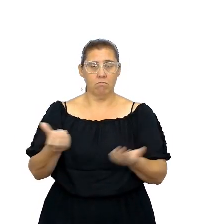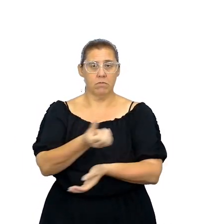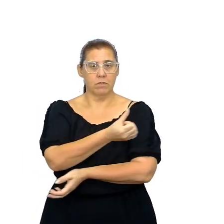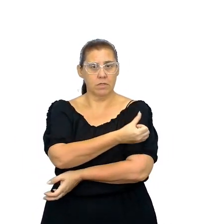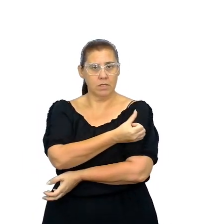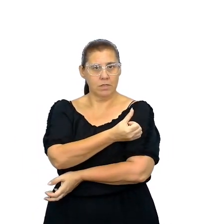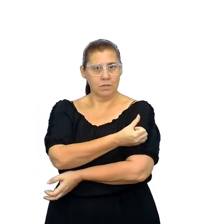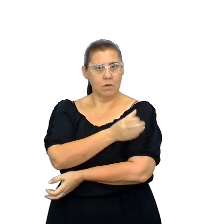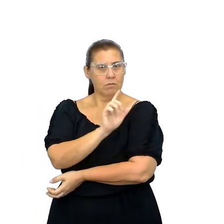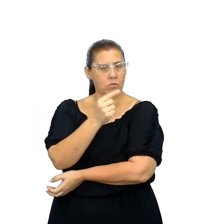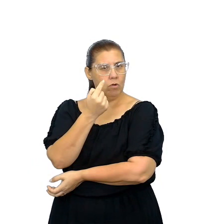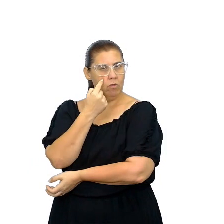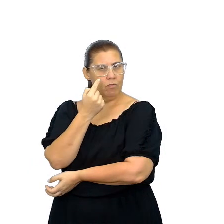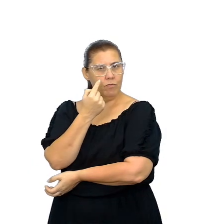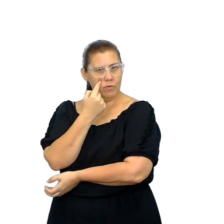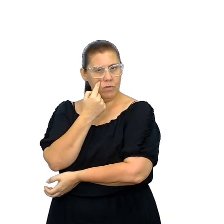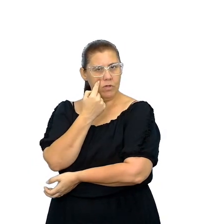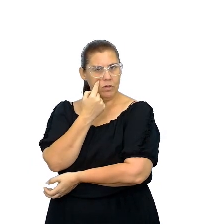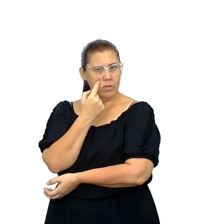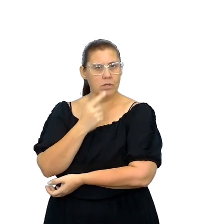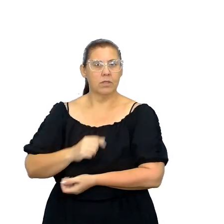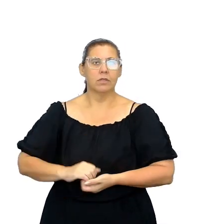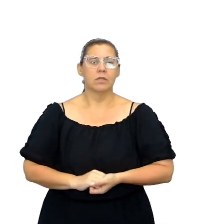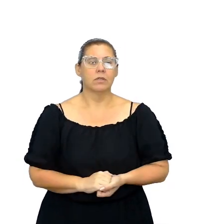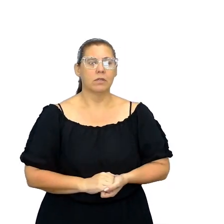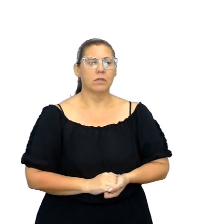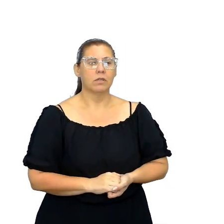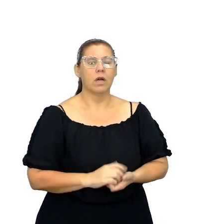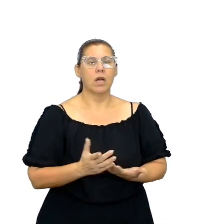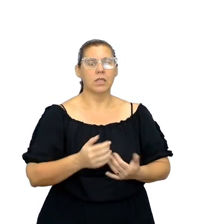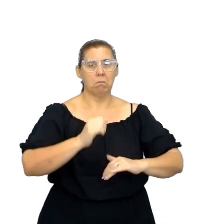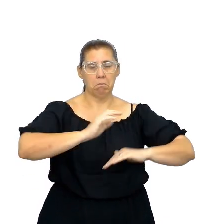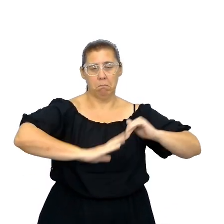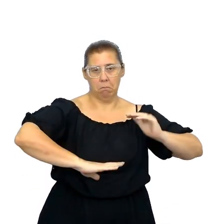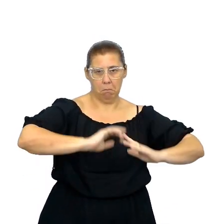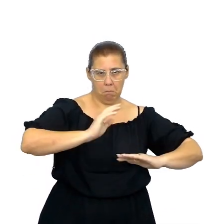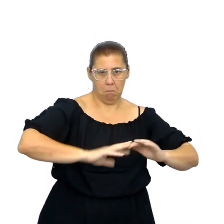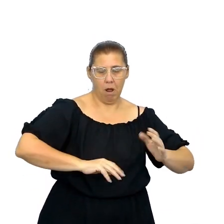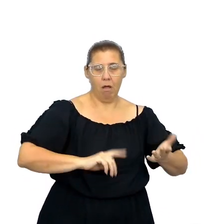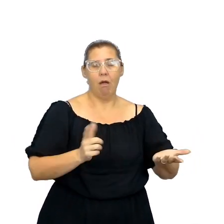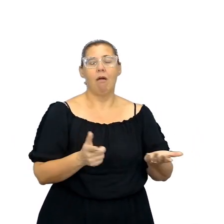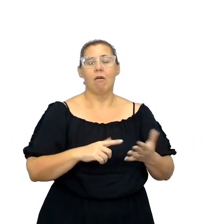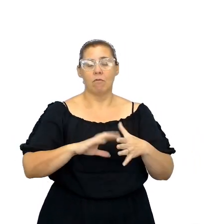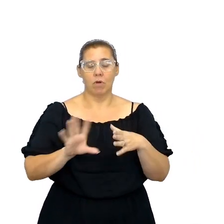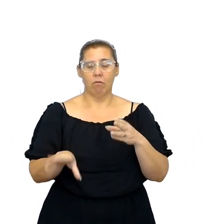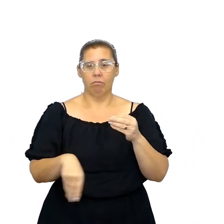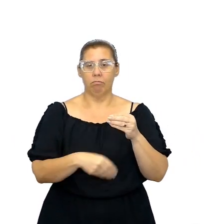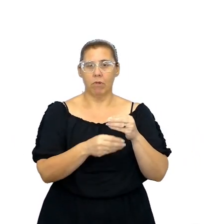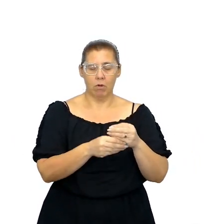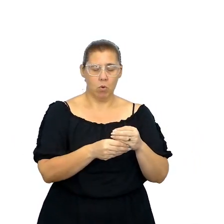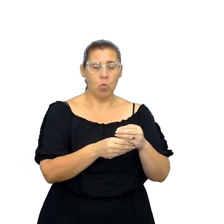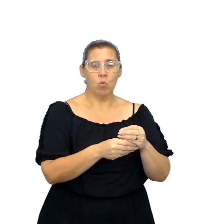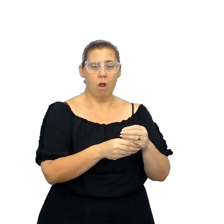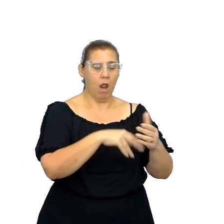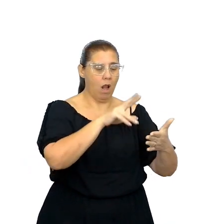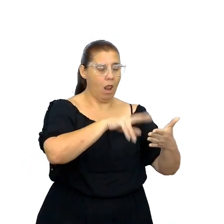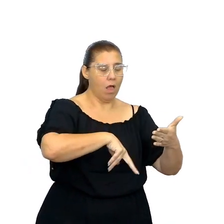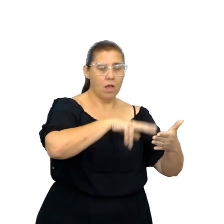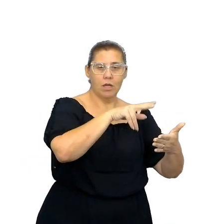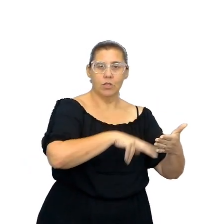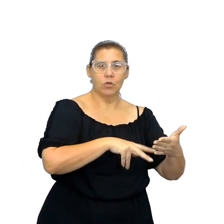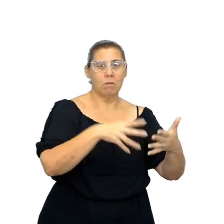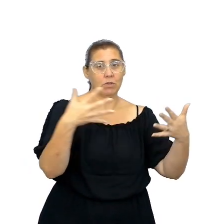né, como eu já li, a habilidade, essa habilidade ela vai se inserir em um nível de leitura e de produção